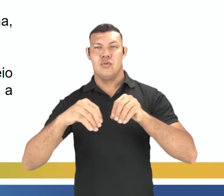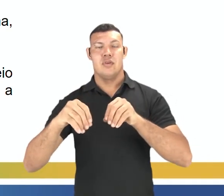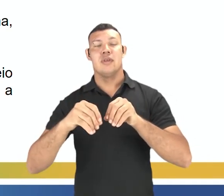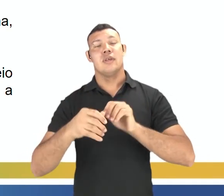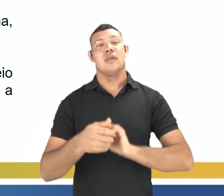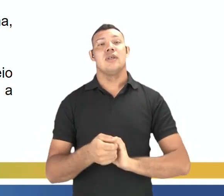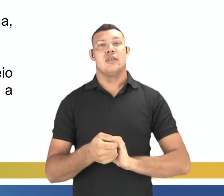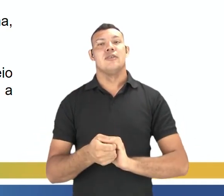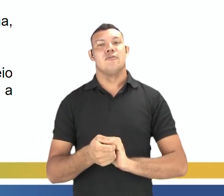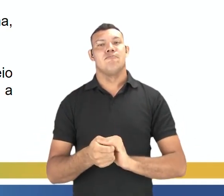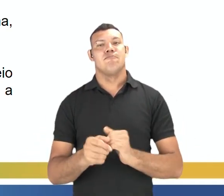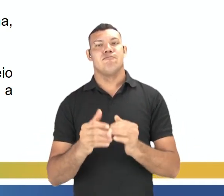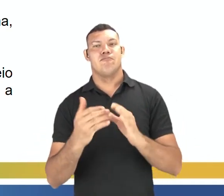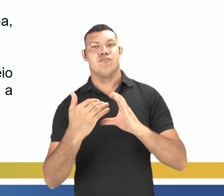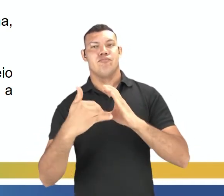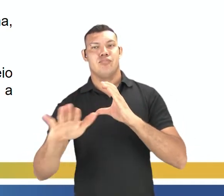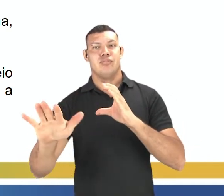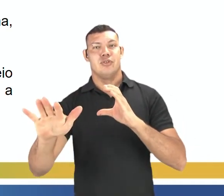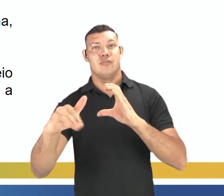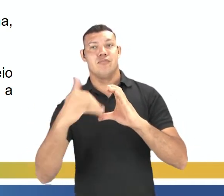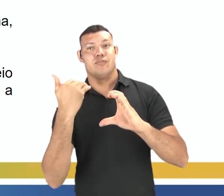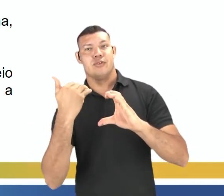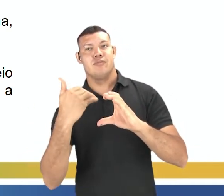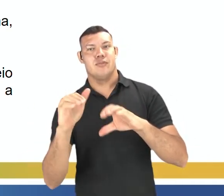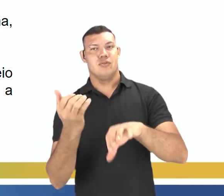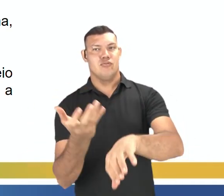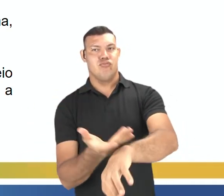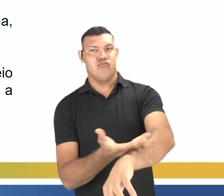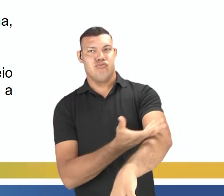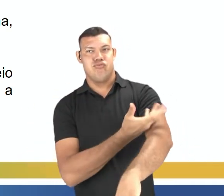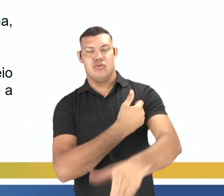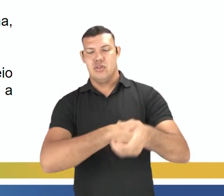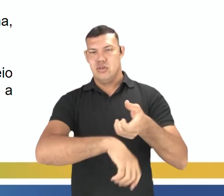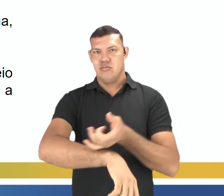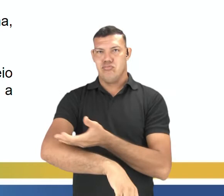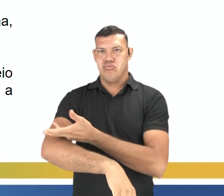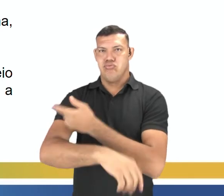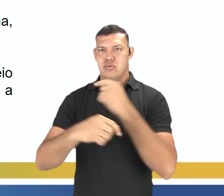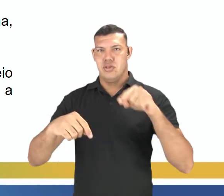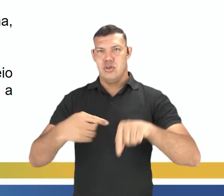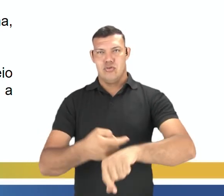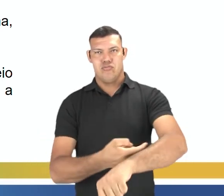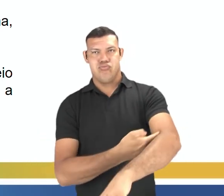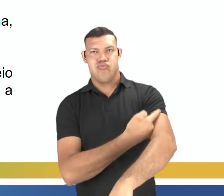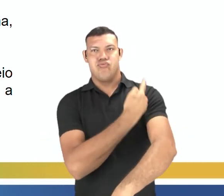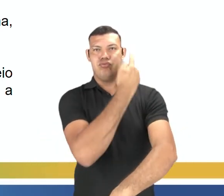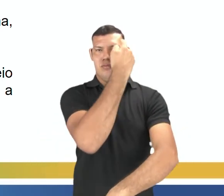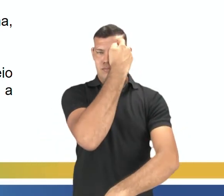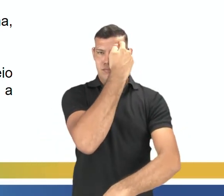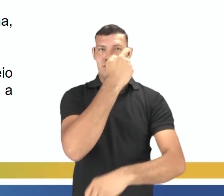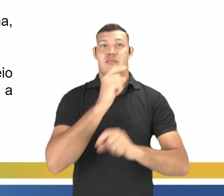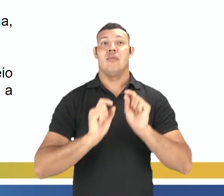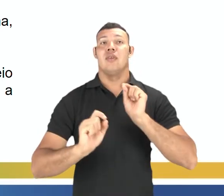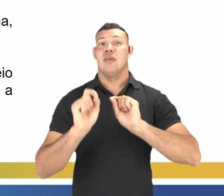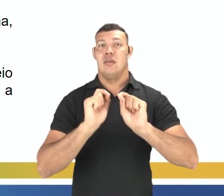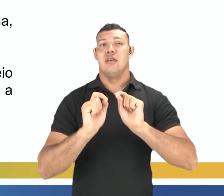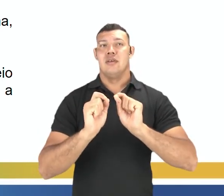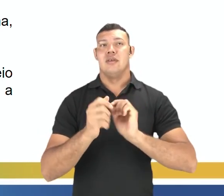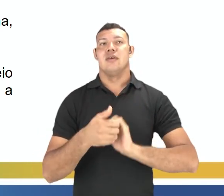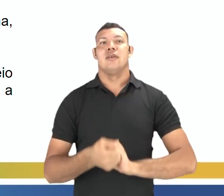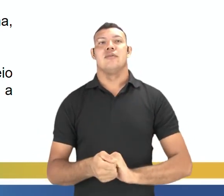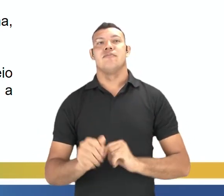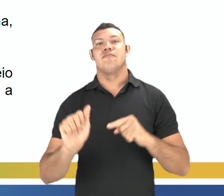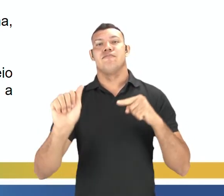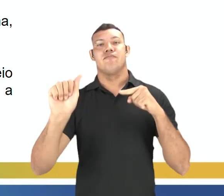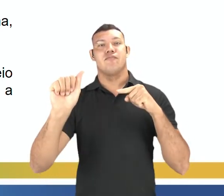dos impulsos nervosos. B. Os neurotransmissores são relacionados com a transmissão dos impulsos